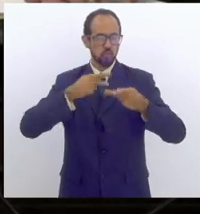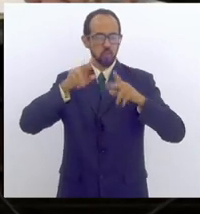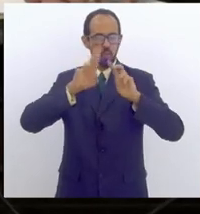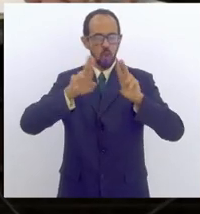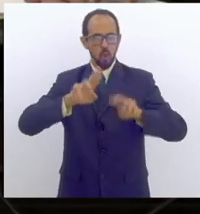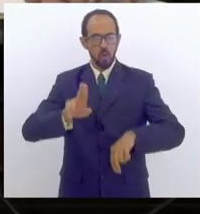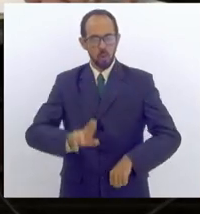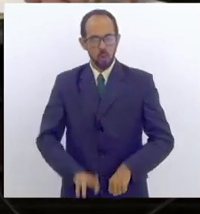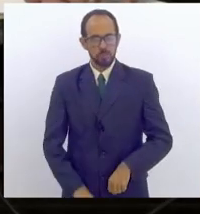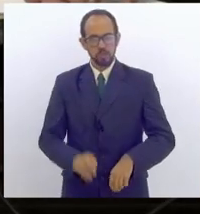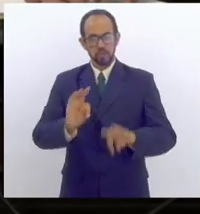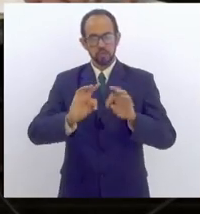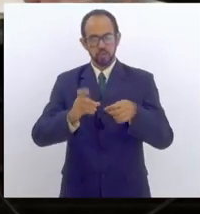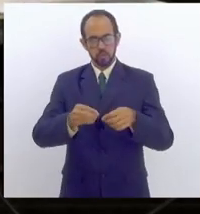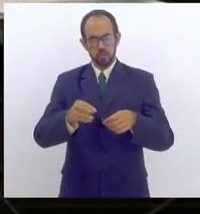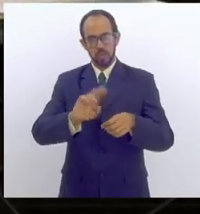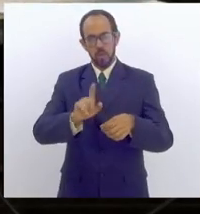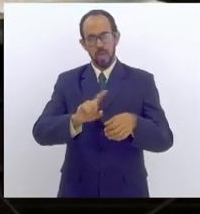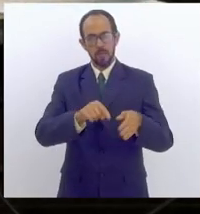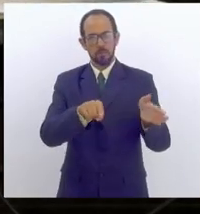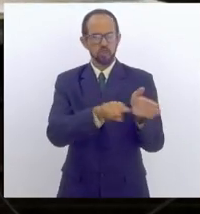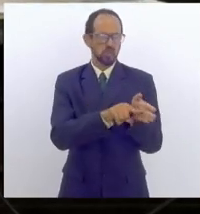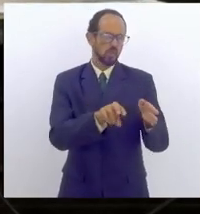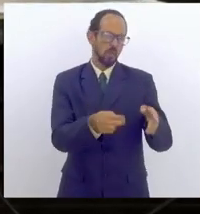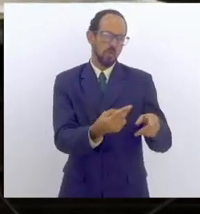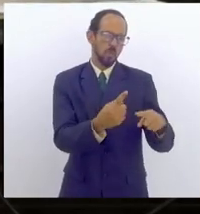sem crítica e sem fazer